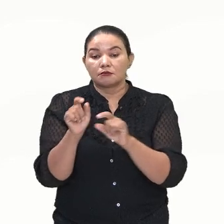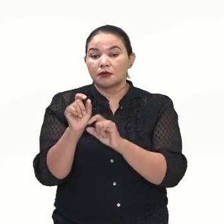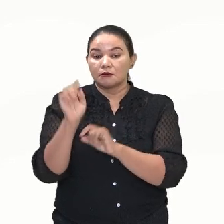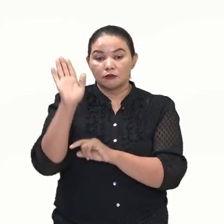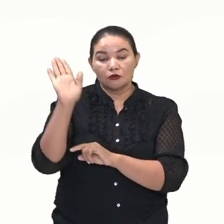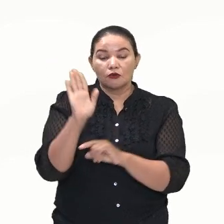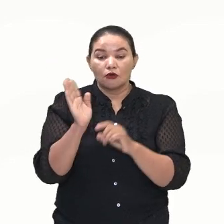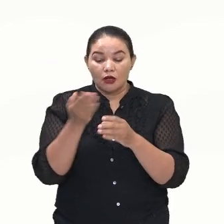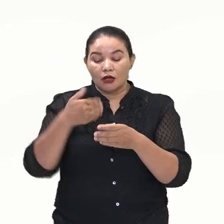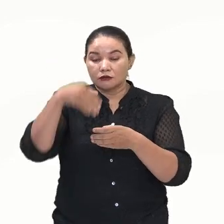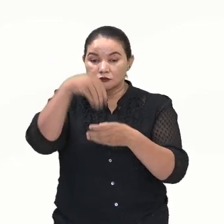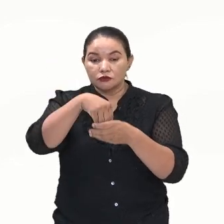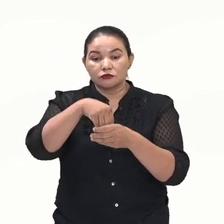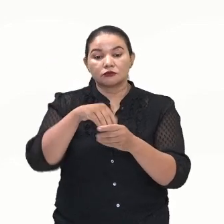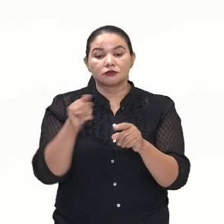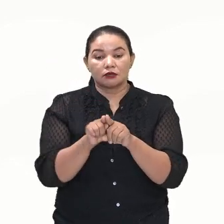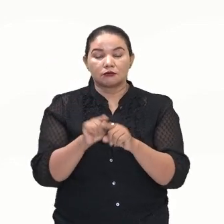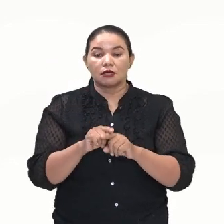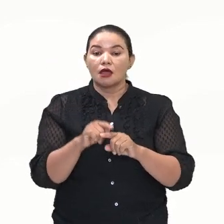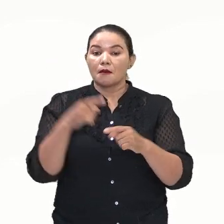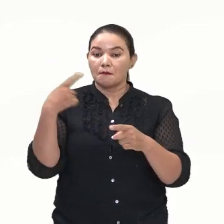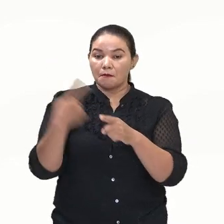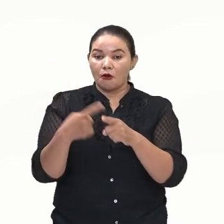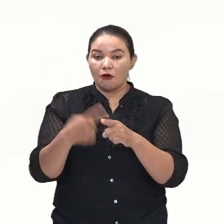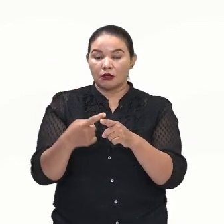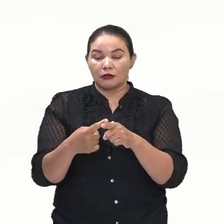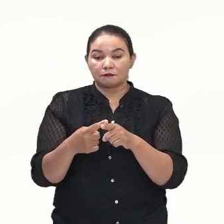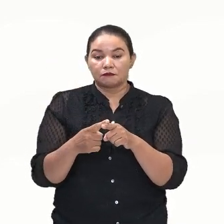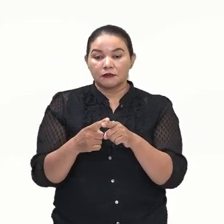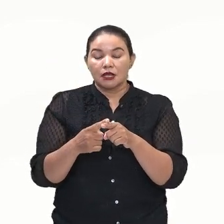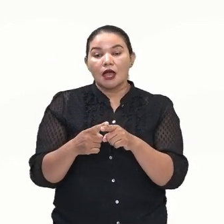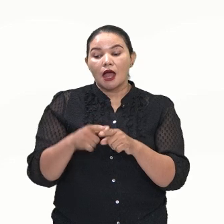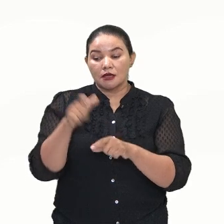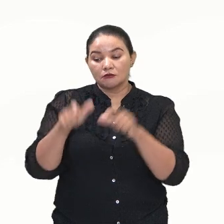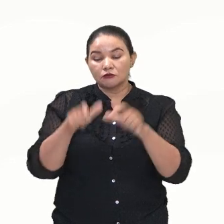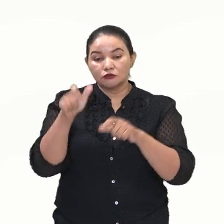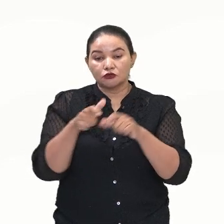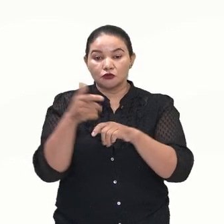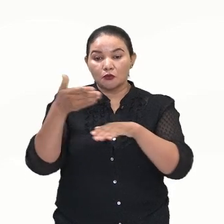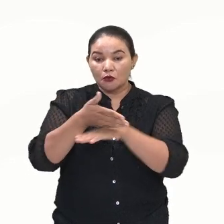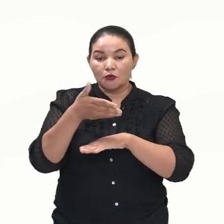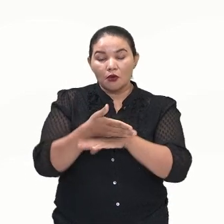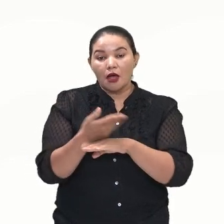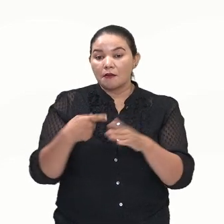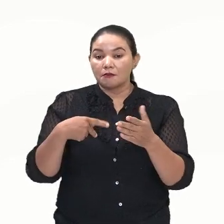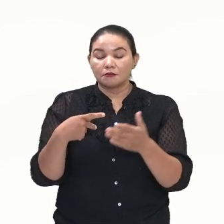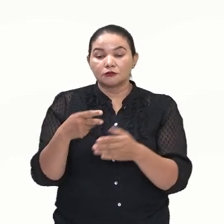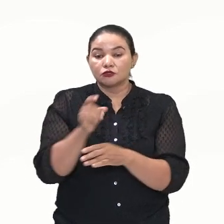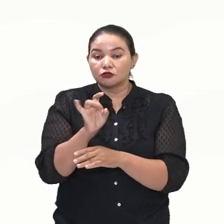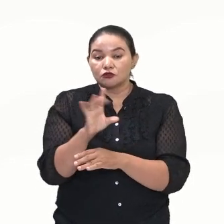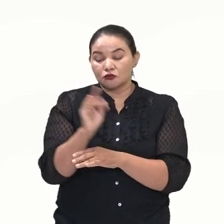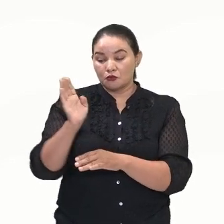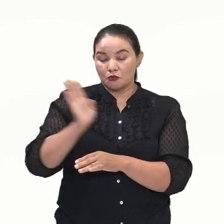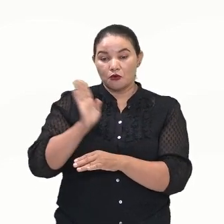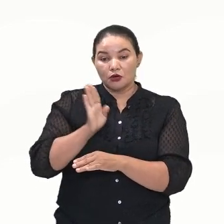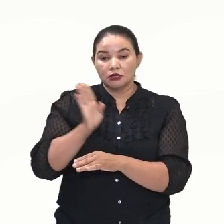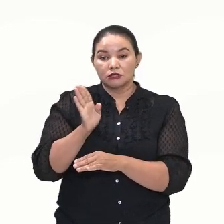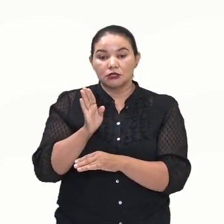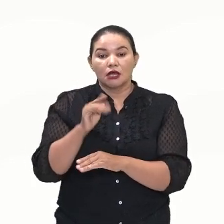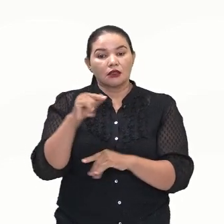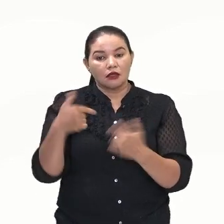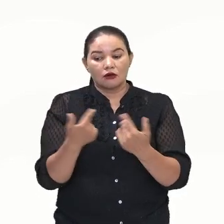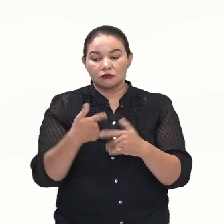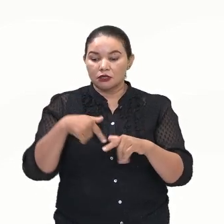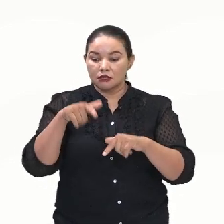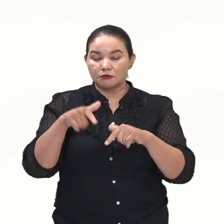Então, porque os membros do parlamento eram os membros da burguesia, os membros da nobreza. Então, o trabalhador, ele